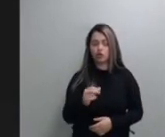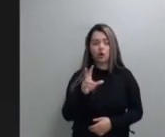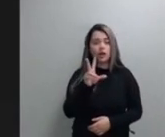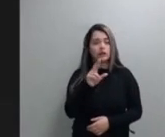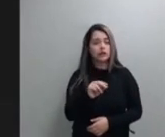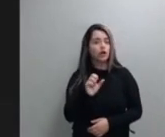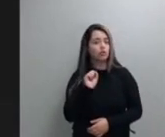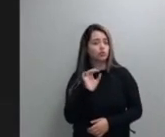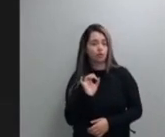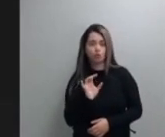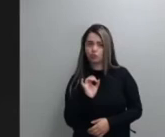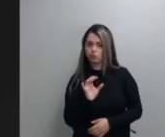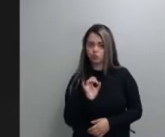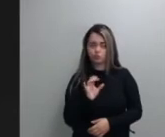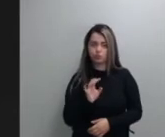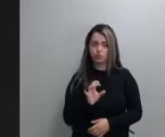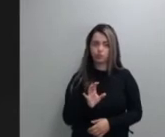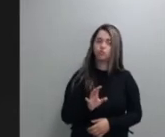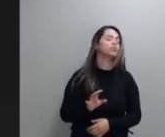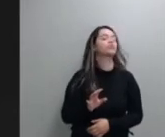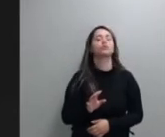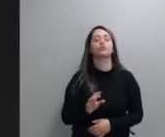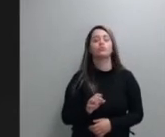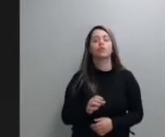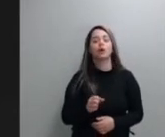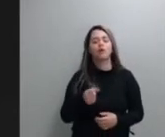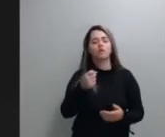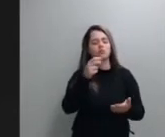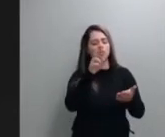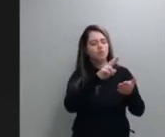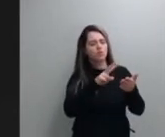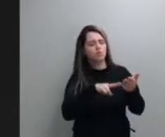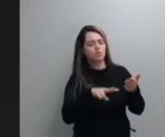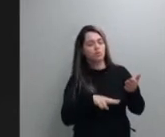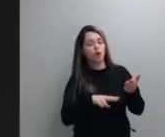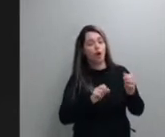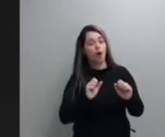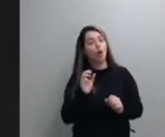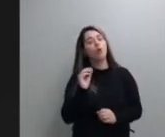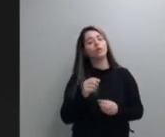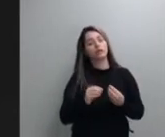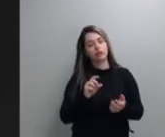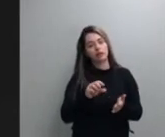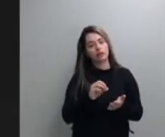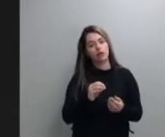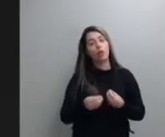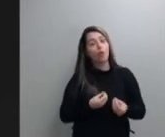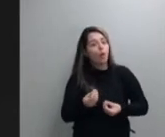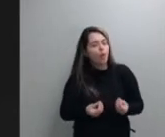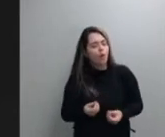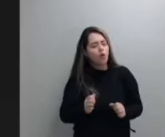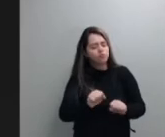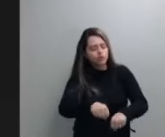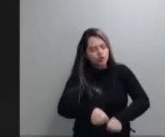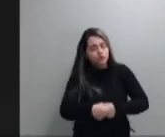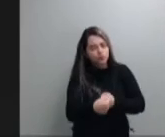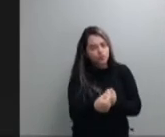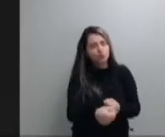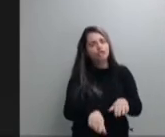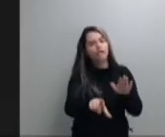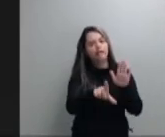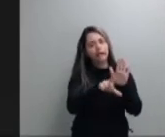a anuidade do critério quantitativo, como reforçou a legalidade, reforçou expressamente a legalidade do critério temporal.